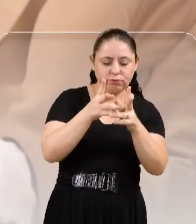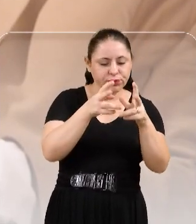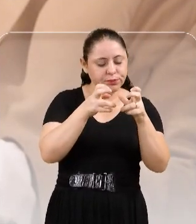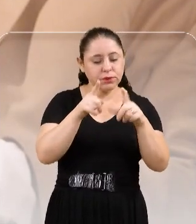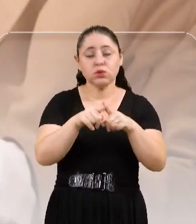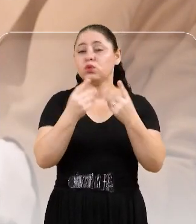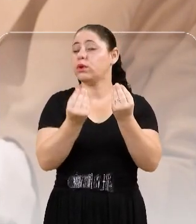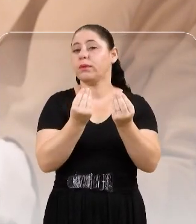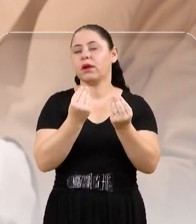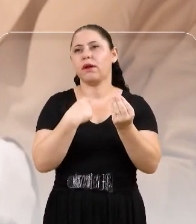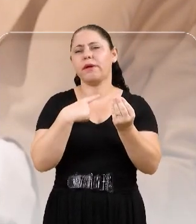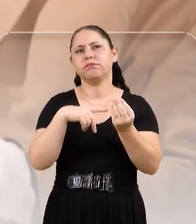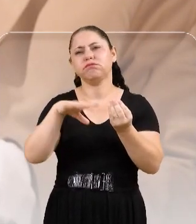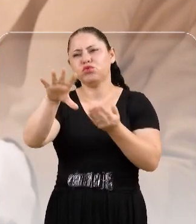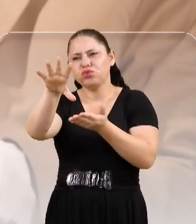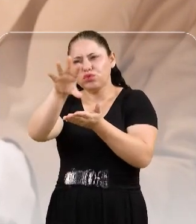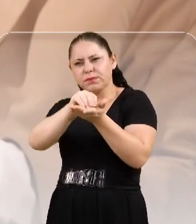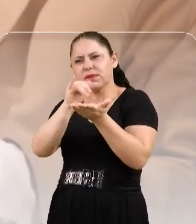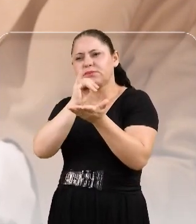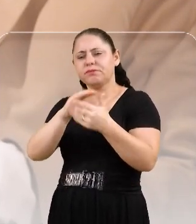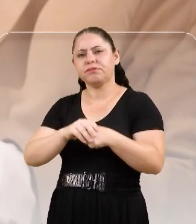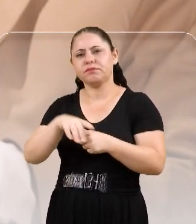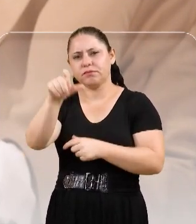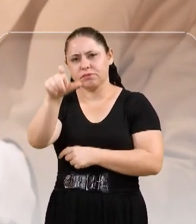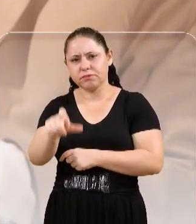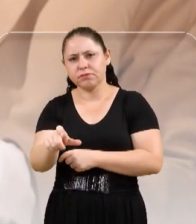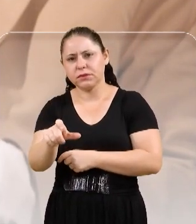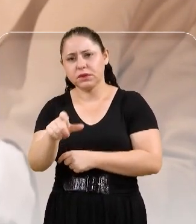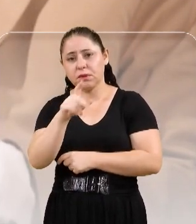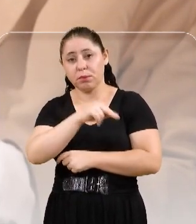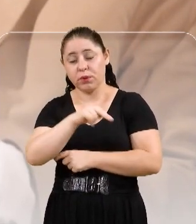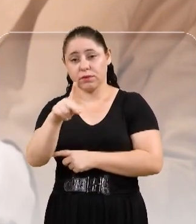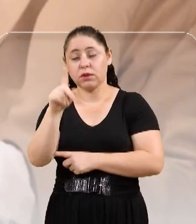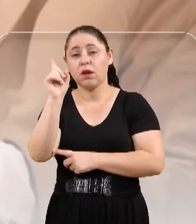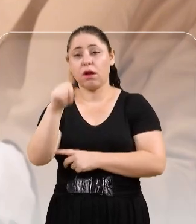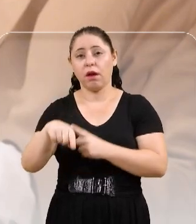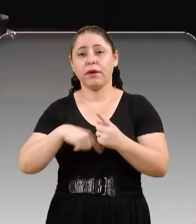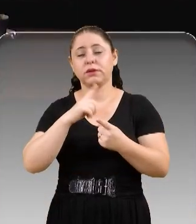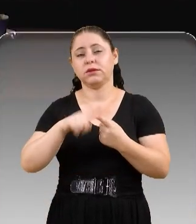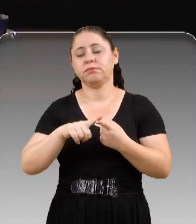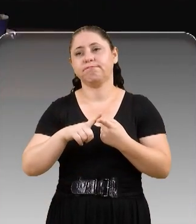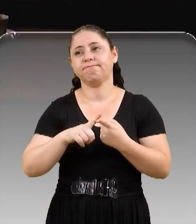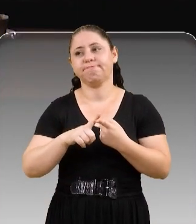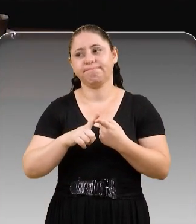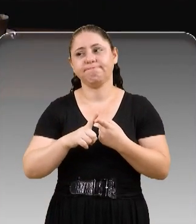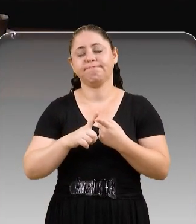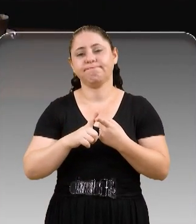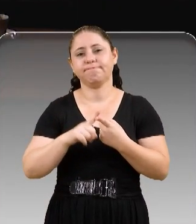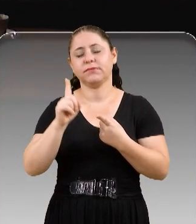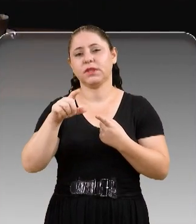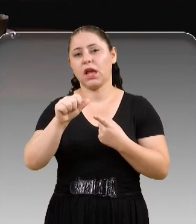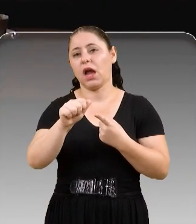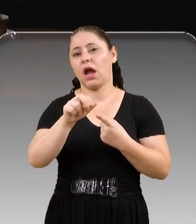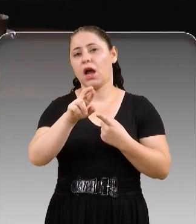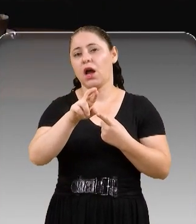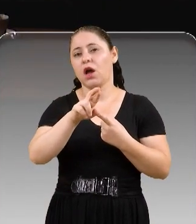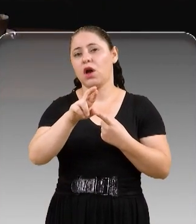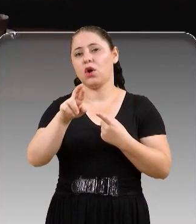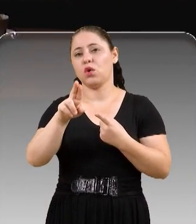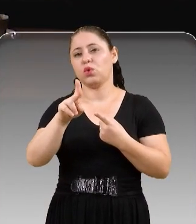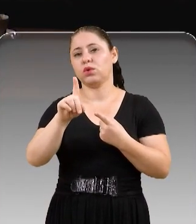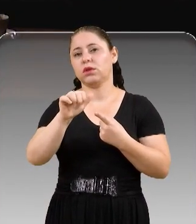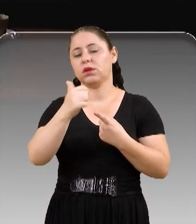bibliográficas e eu me inspirava muito, por exemplo, nos professores, no professor Arruda